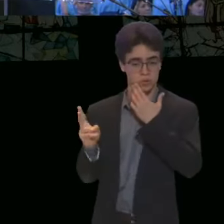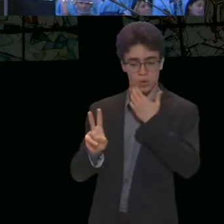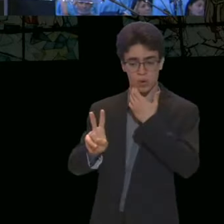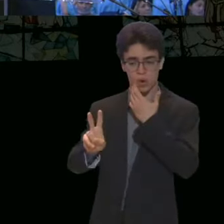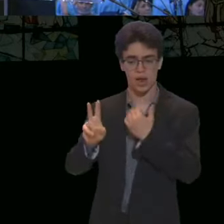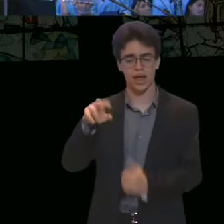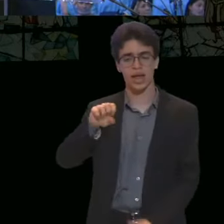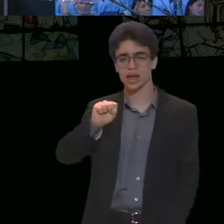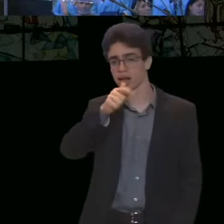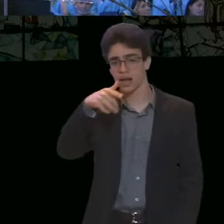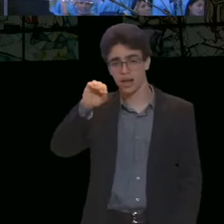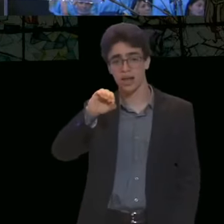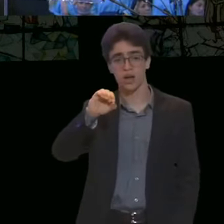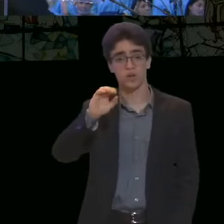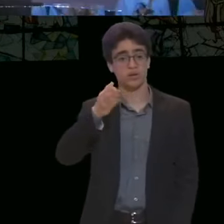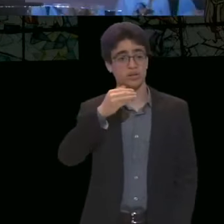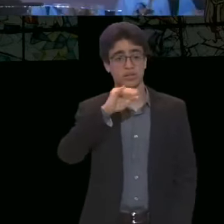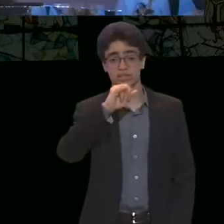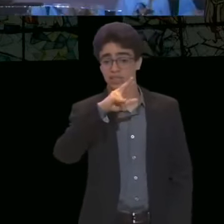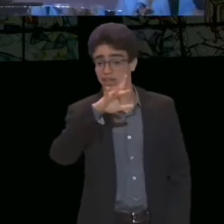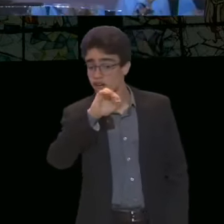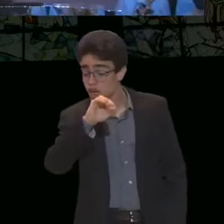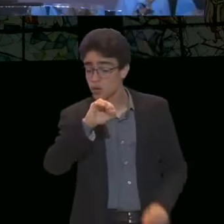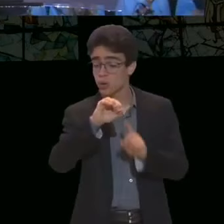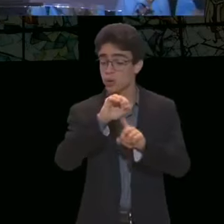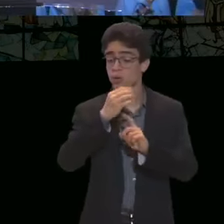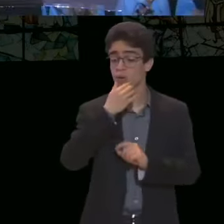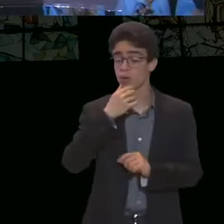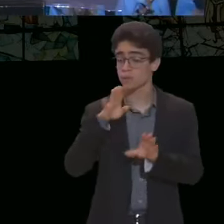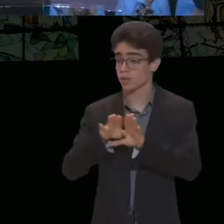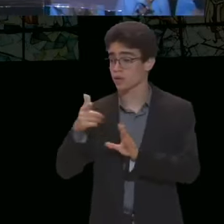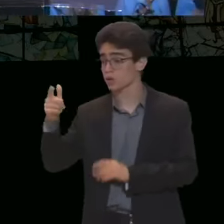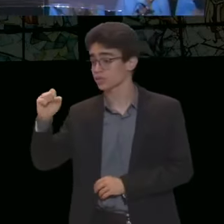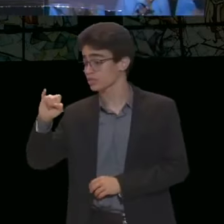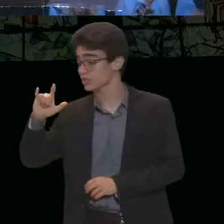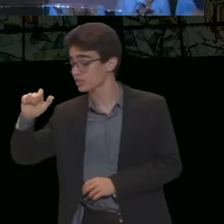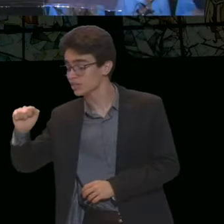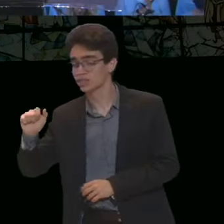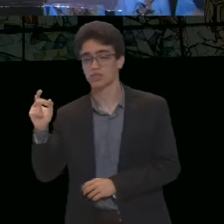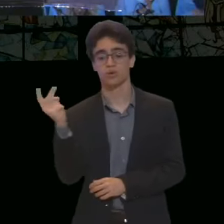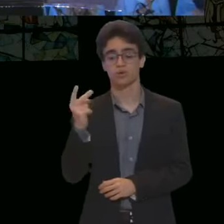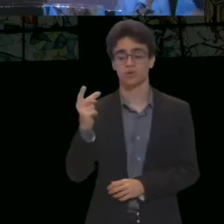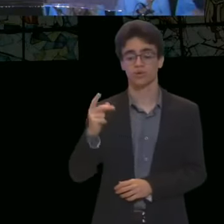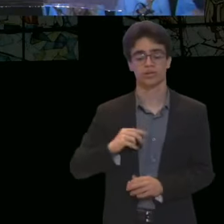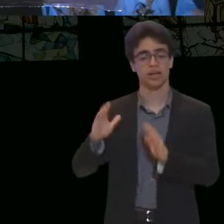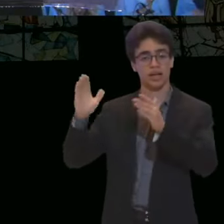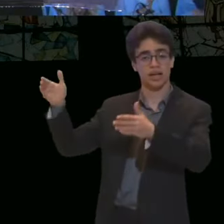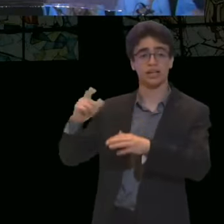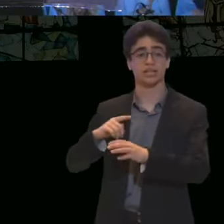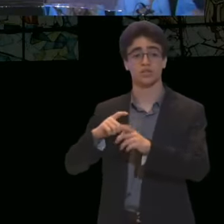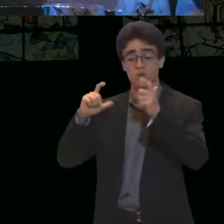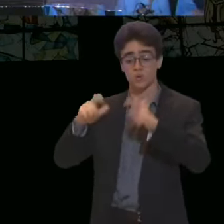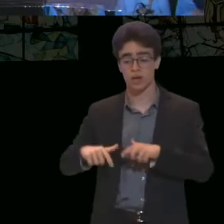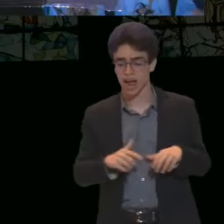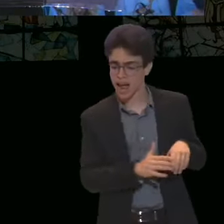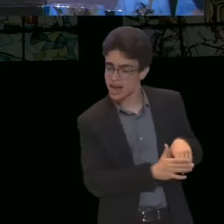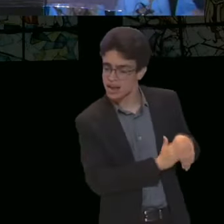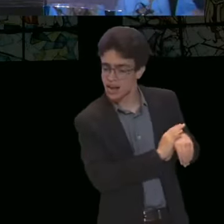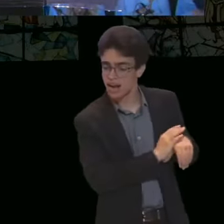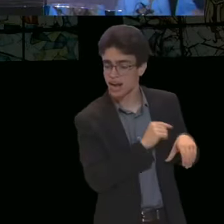Cirilo e São Ufilas. Cirilo era o evangelista. Até hoje tem a caverna onde